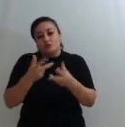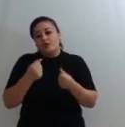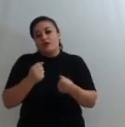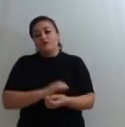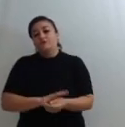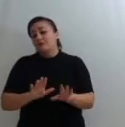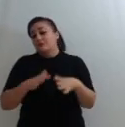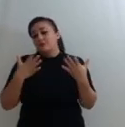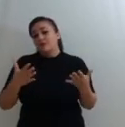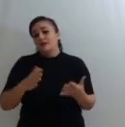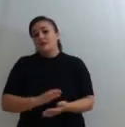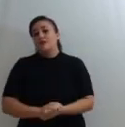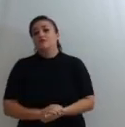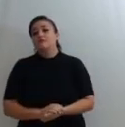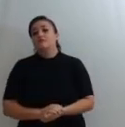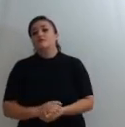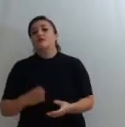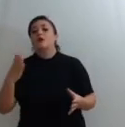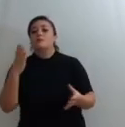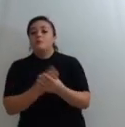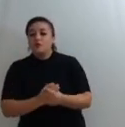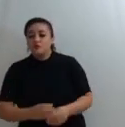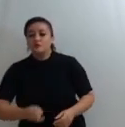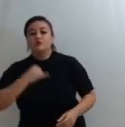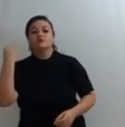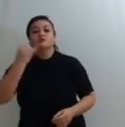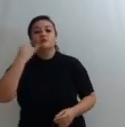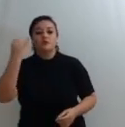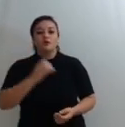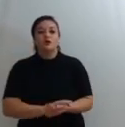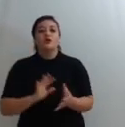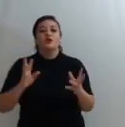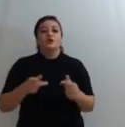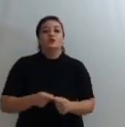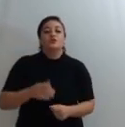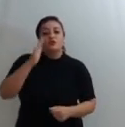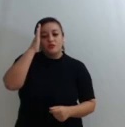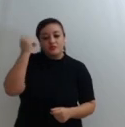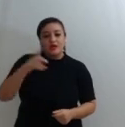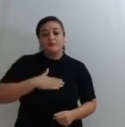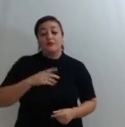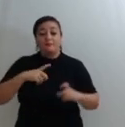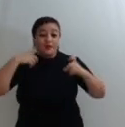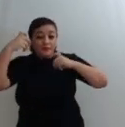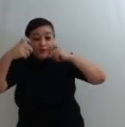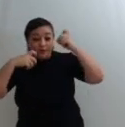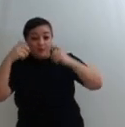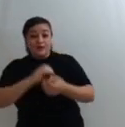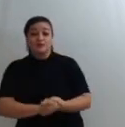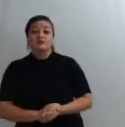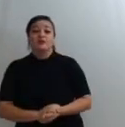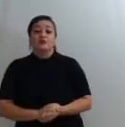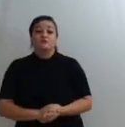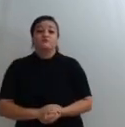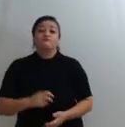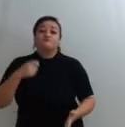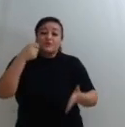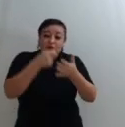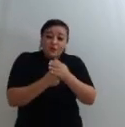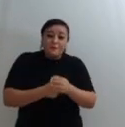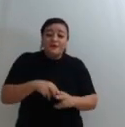é um caso interessante, todos sabem assim, da minha preocupação que eu tenho com a execução da pena, mas, por